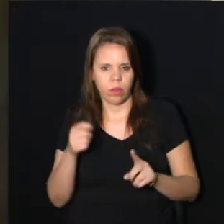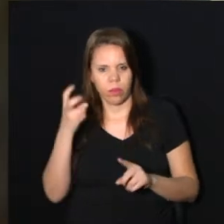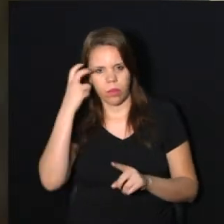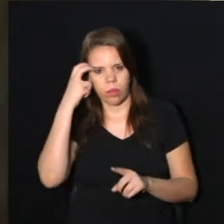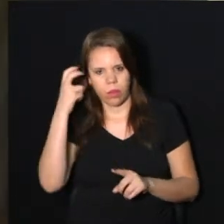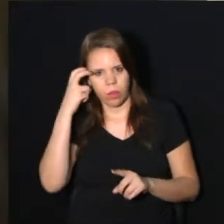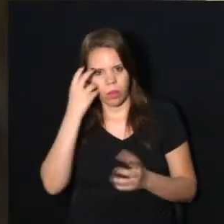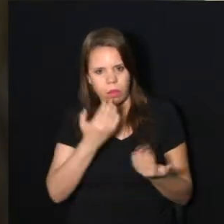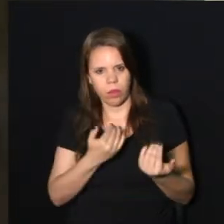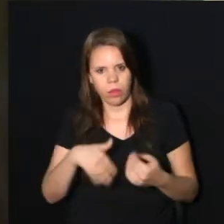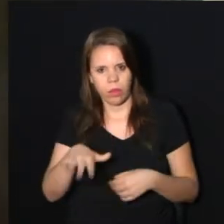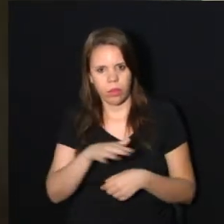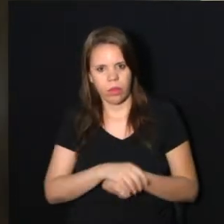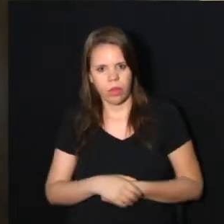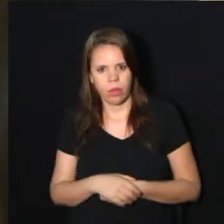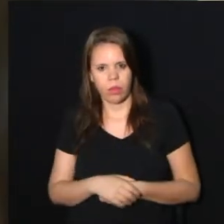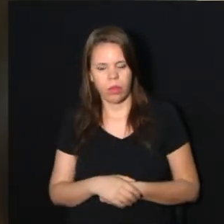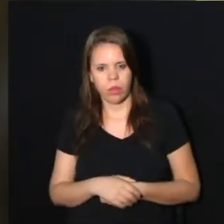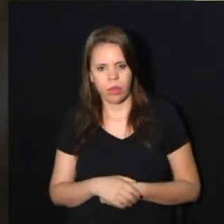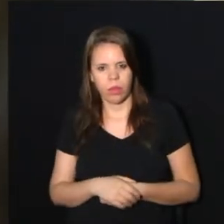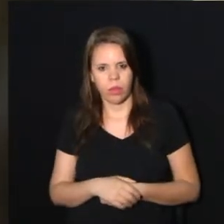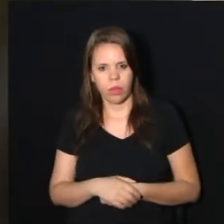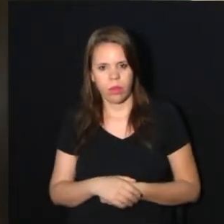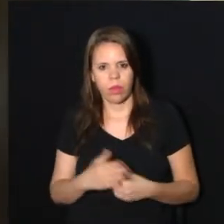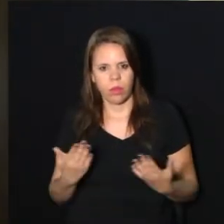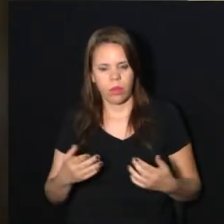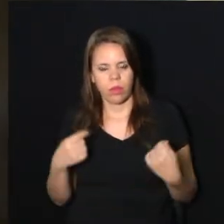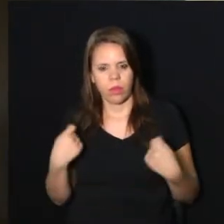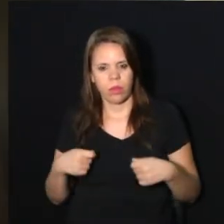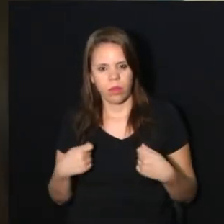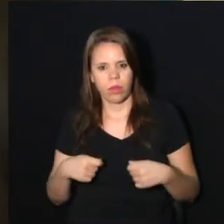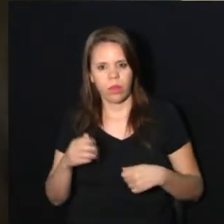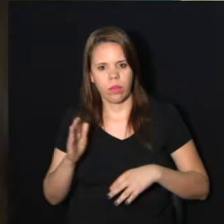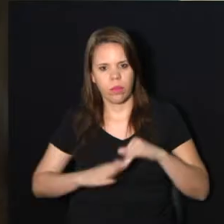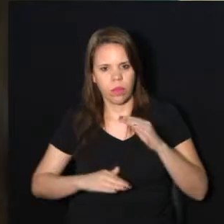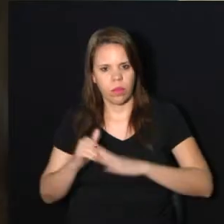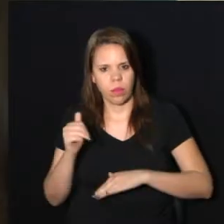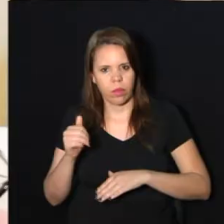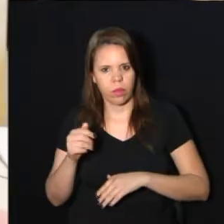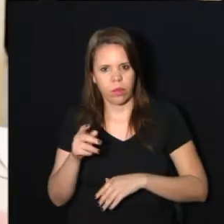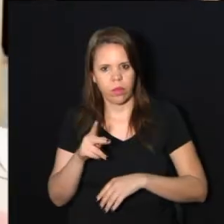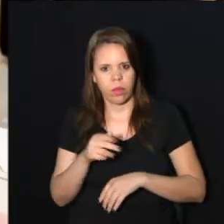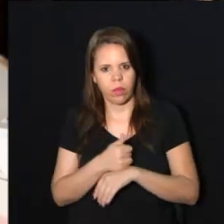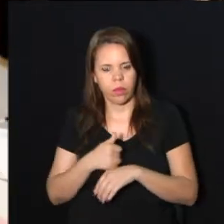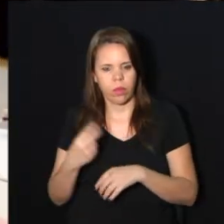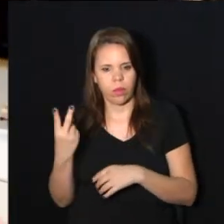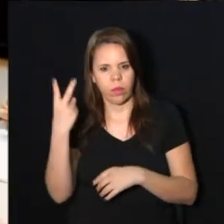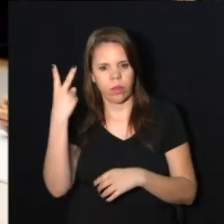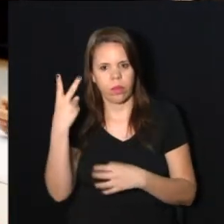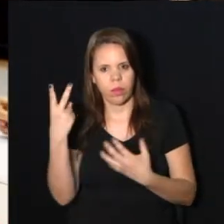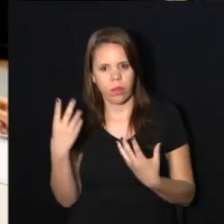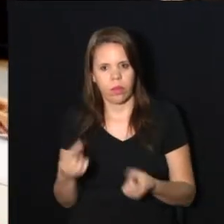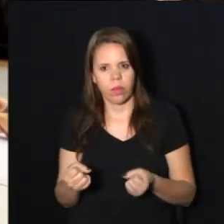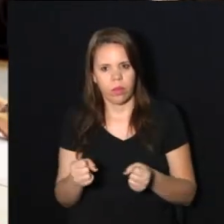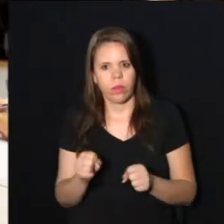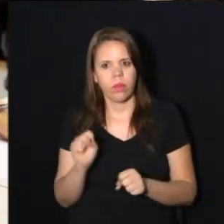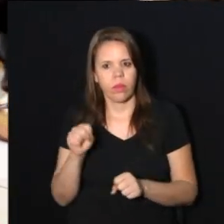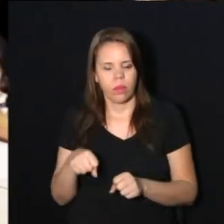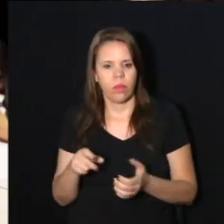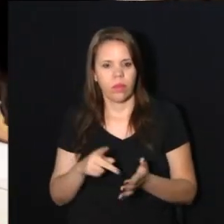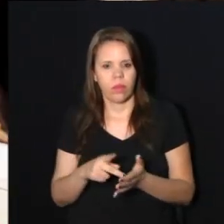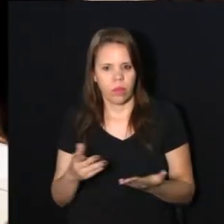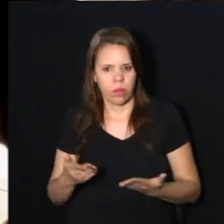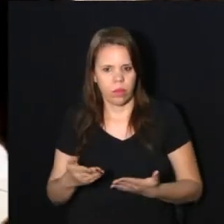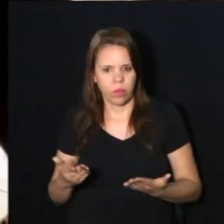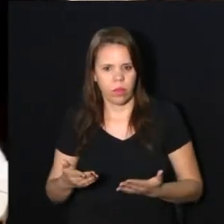para esses jovens. Agora, é preciso que esse profissional seja valorizado e reconhecido. Sim, hoje o